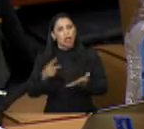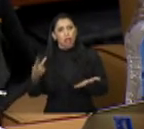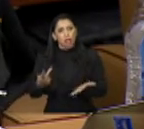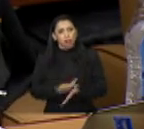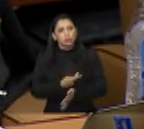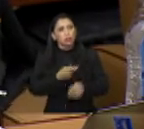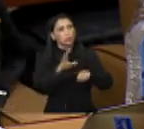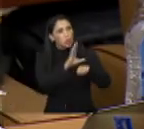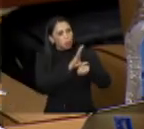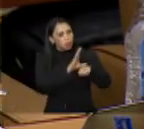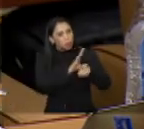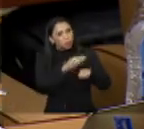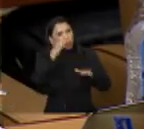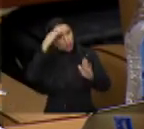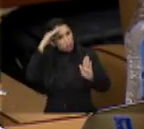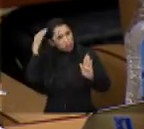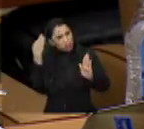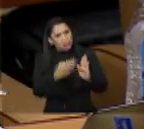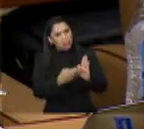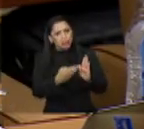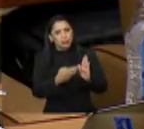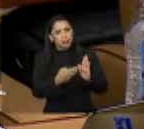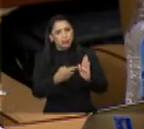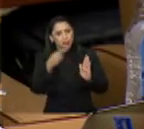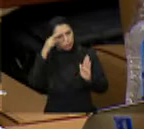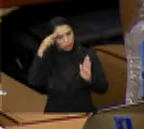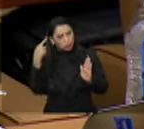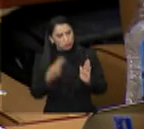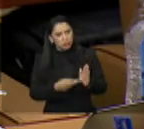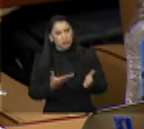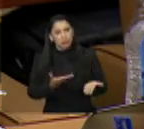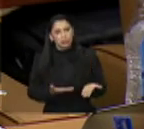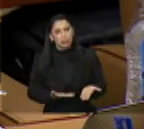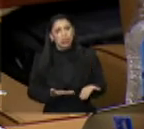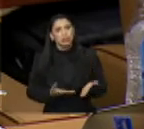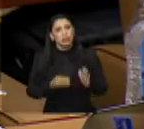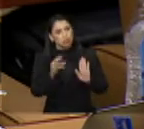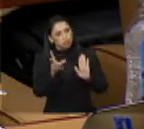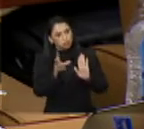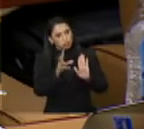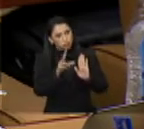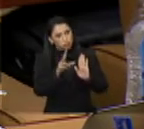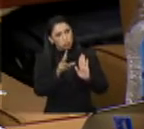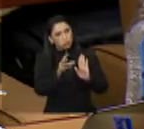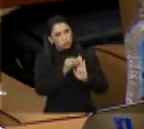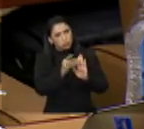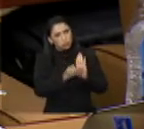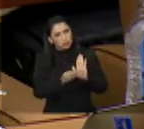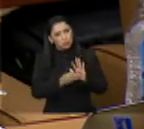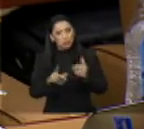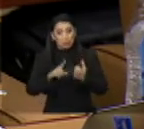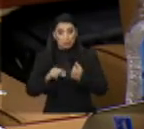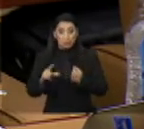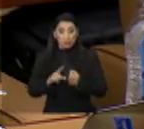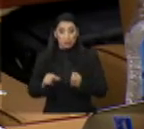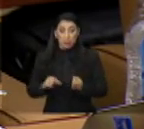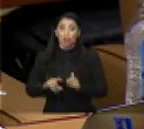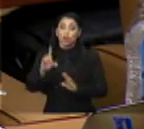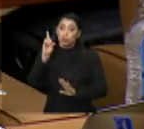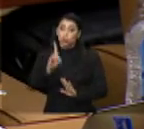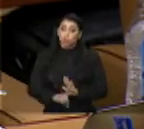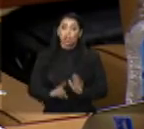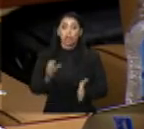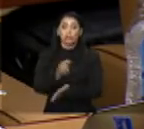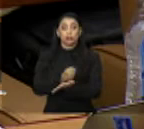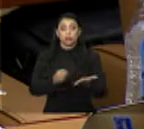valer a constituição e dar efetividade aos seus dispositivos É certo que os direitos fundamentais